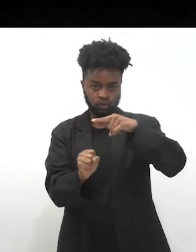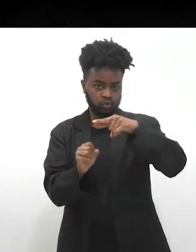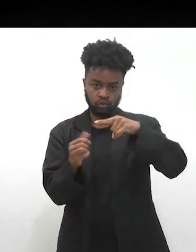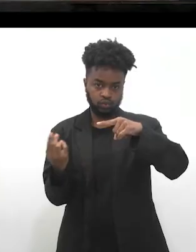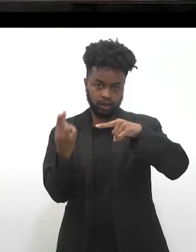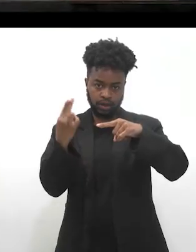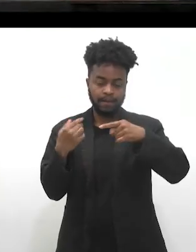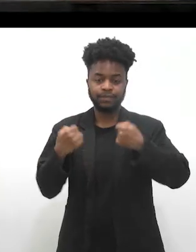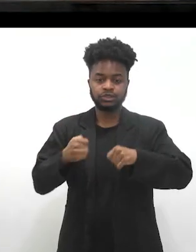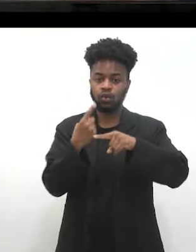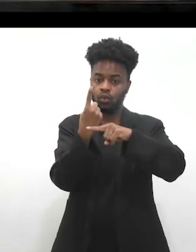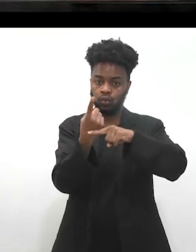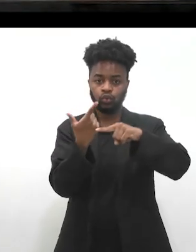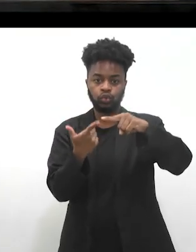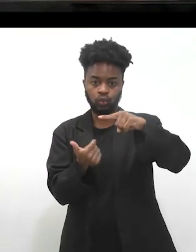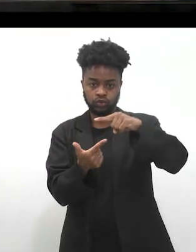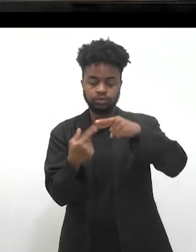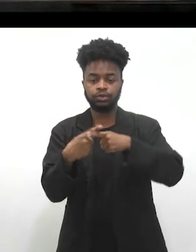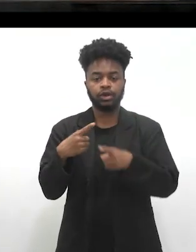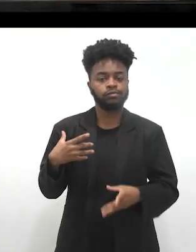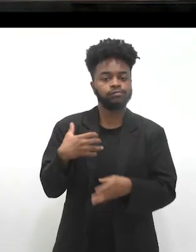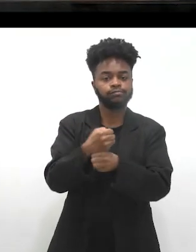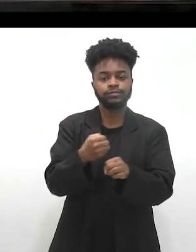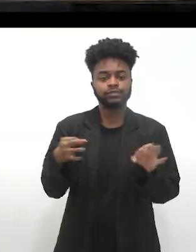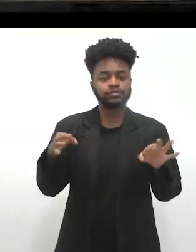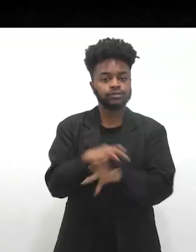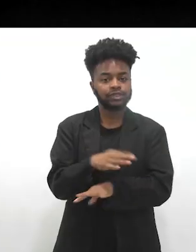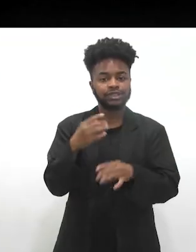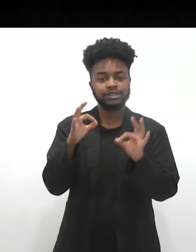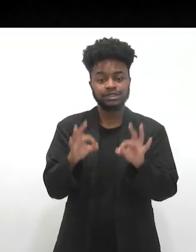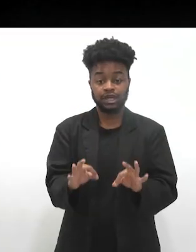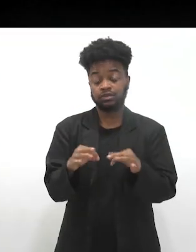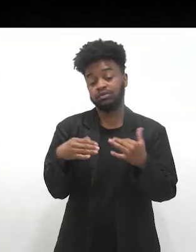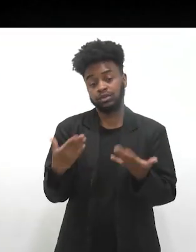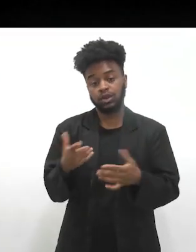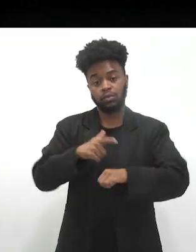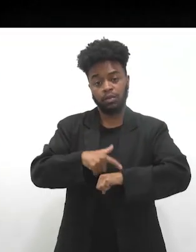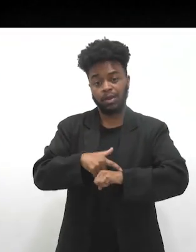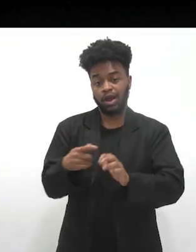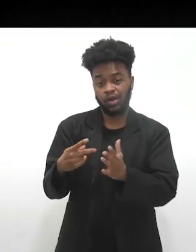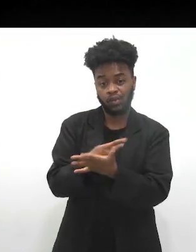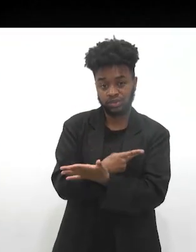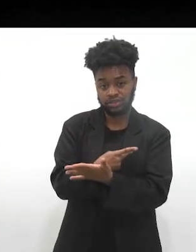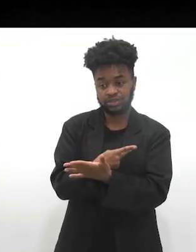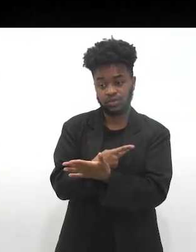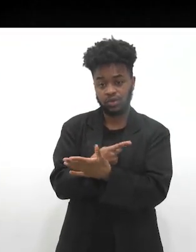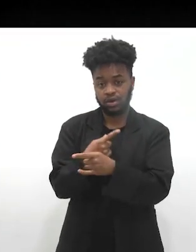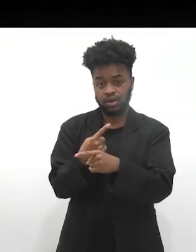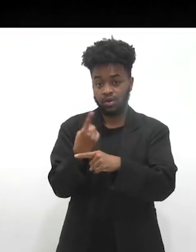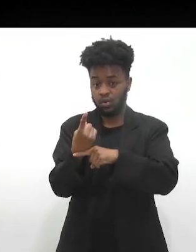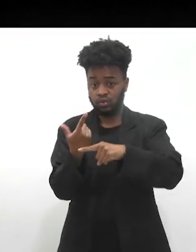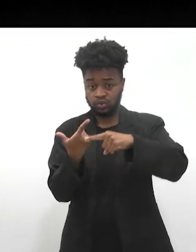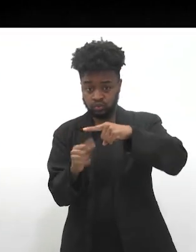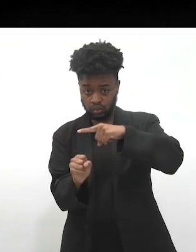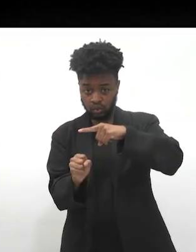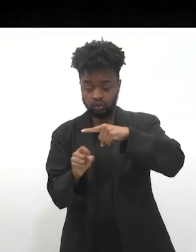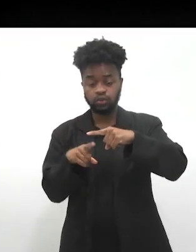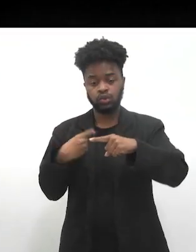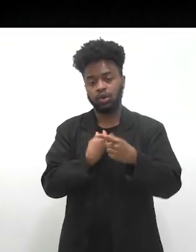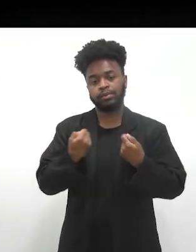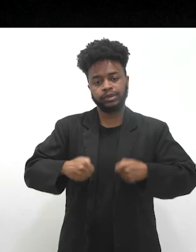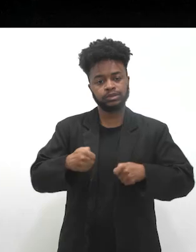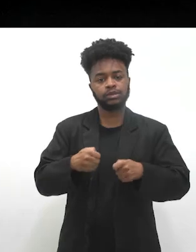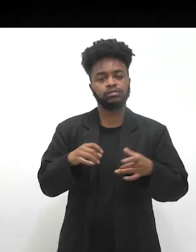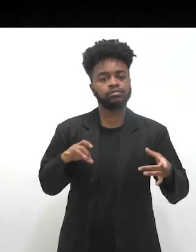gente é 1/12 daquela conta certa. A partir do momento que isso aconteceu, nos obrigamos a